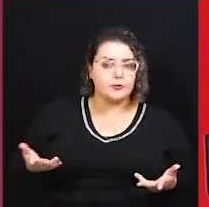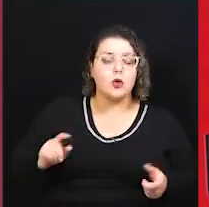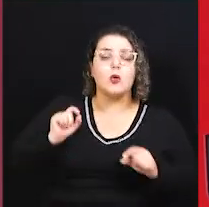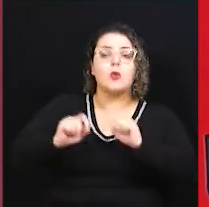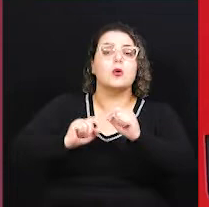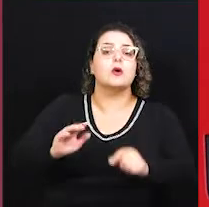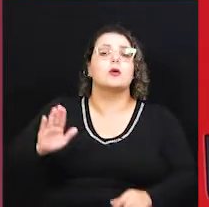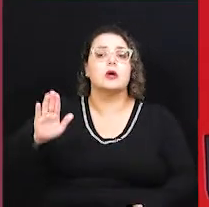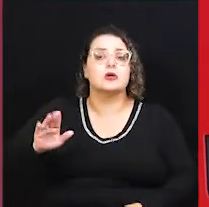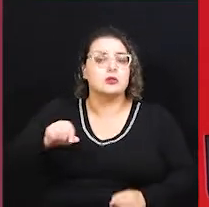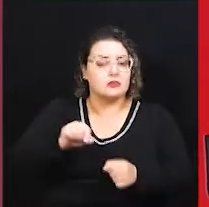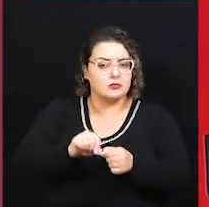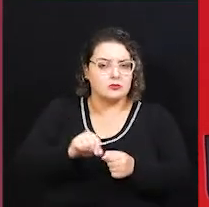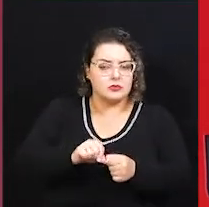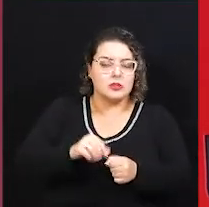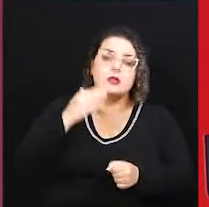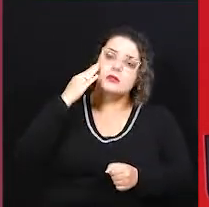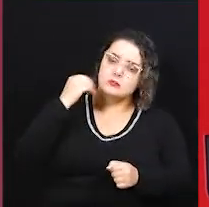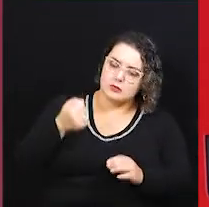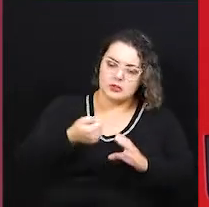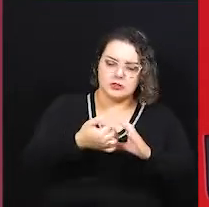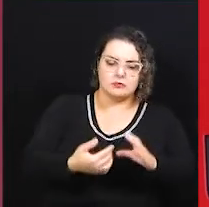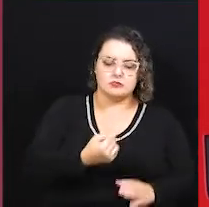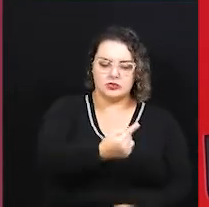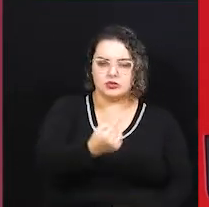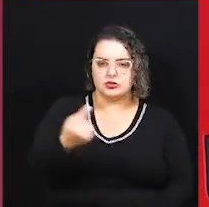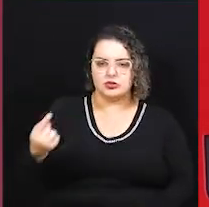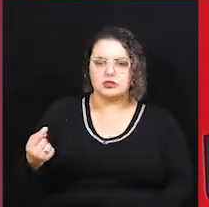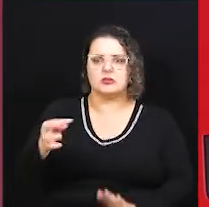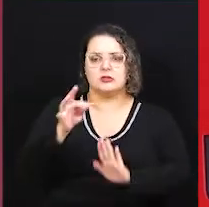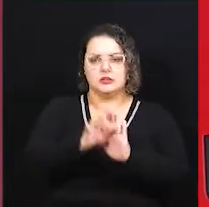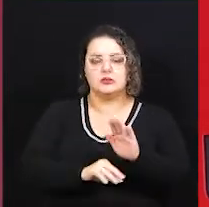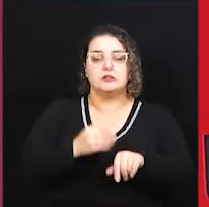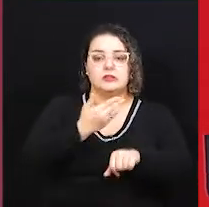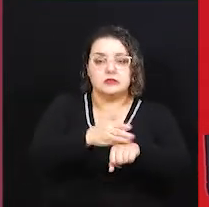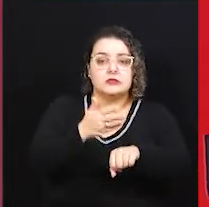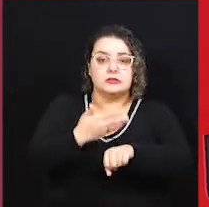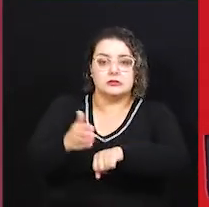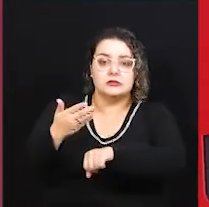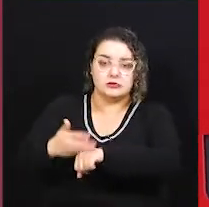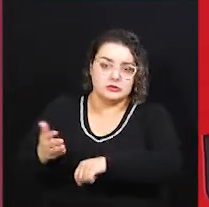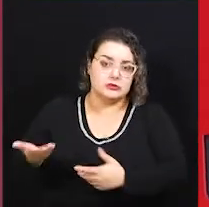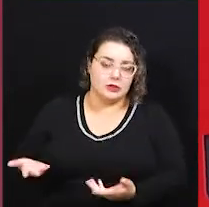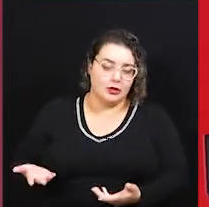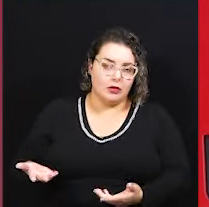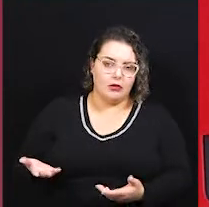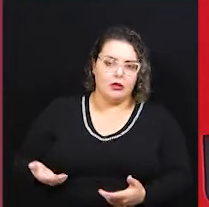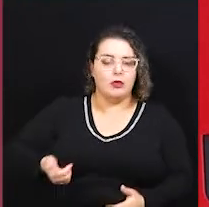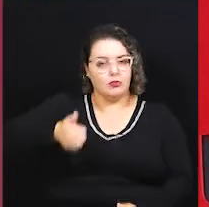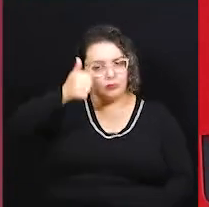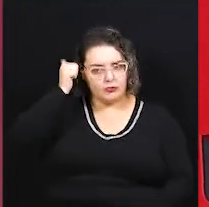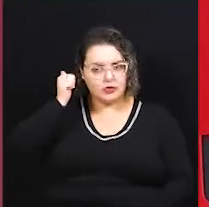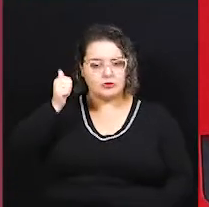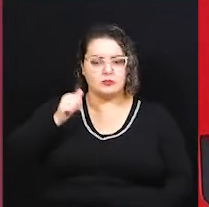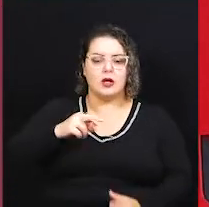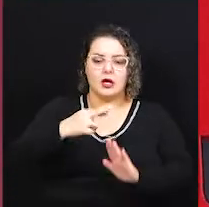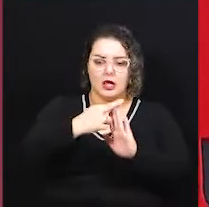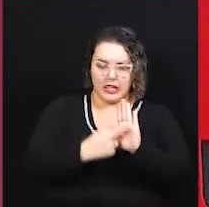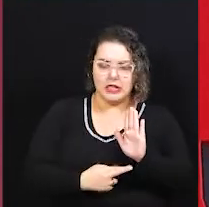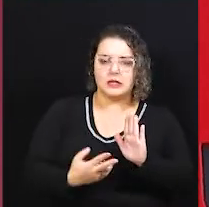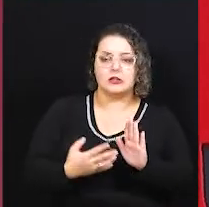que o aluno tem que fazer? Saber as características de cada texto e treinar isso, né? Então, o vestibular da Unicamp, a